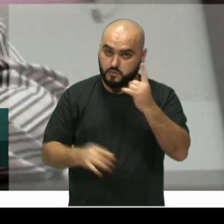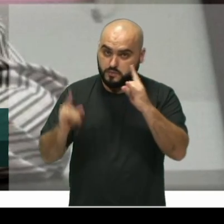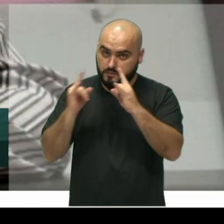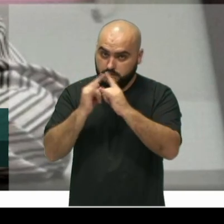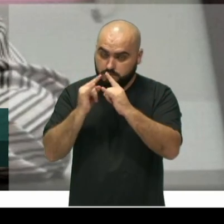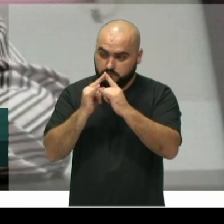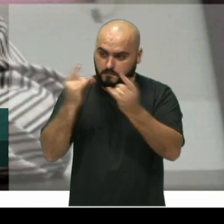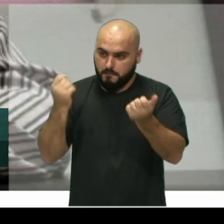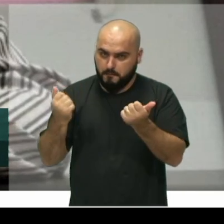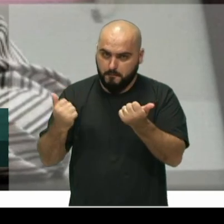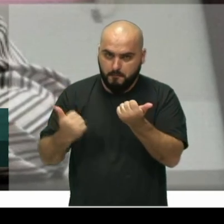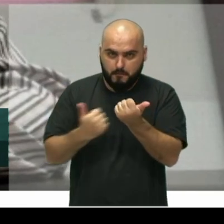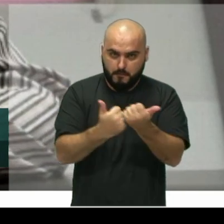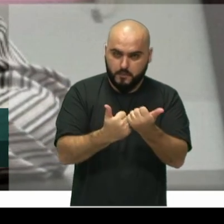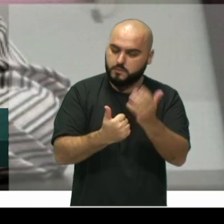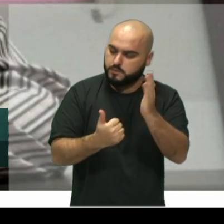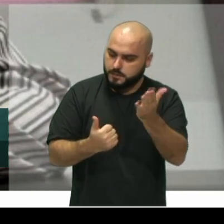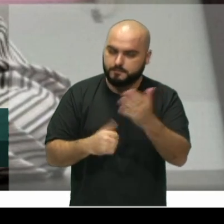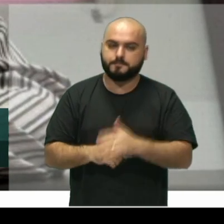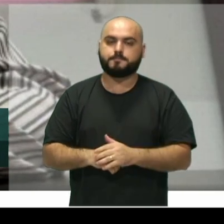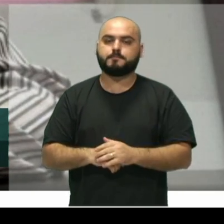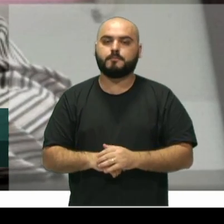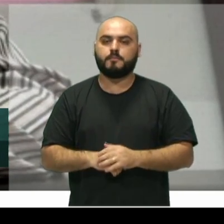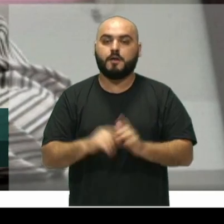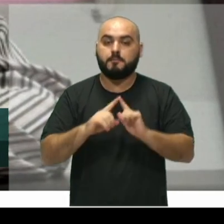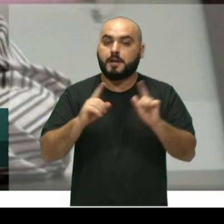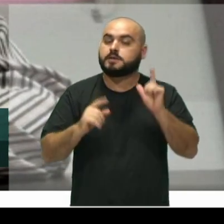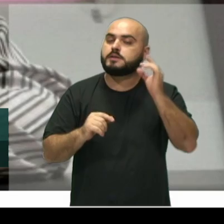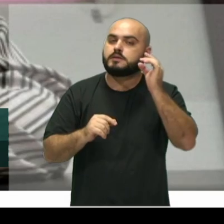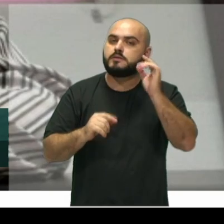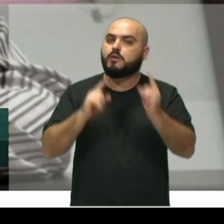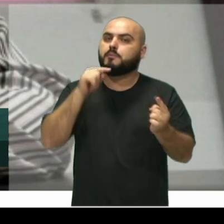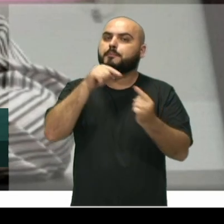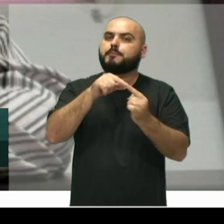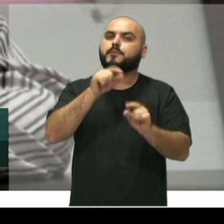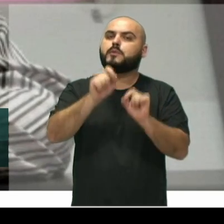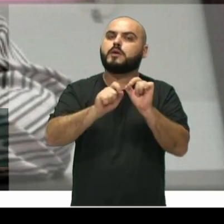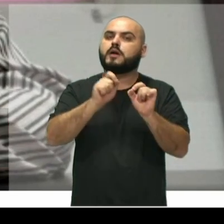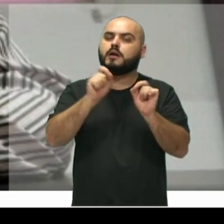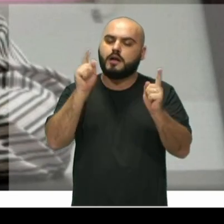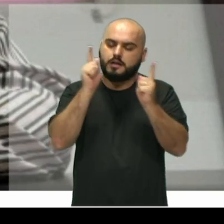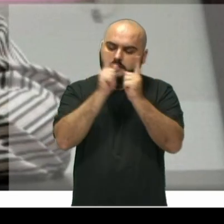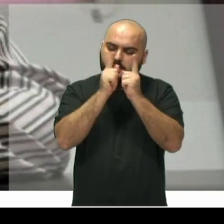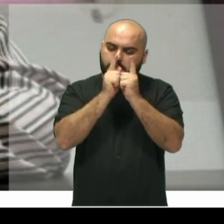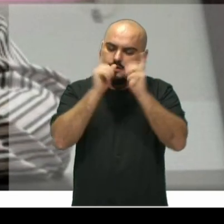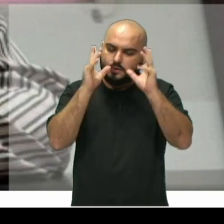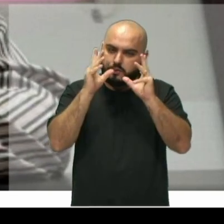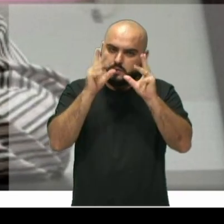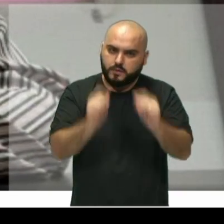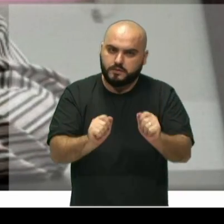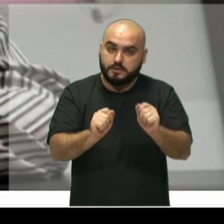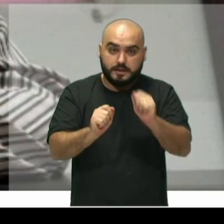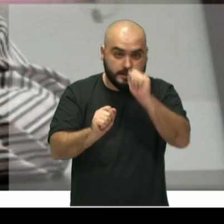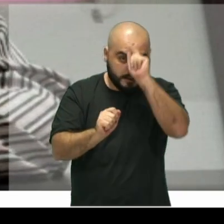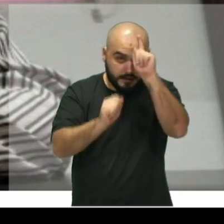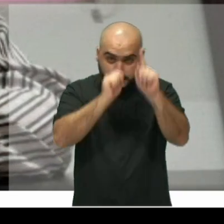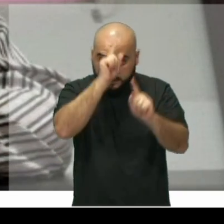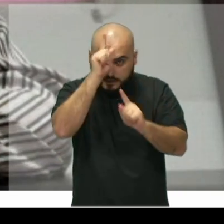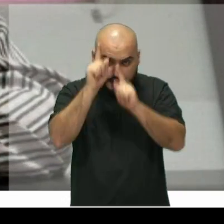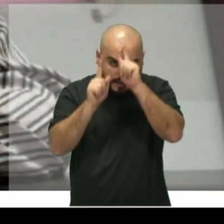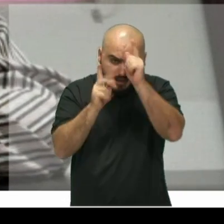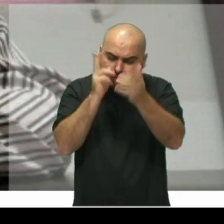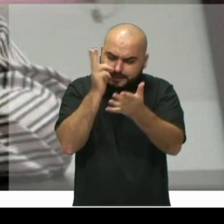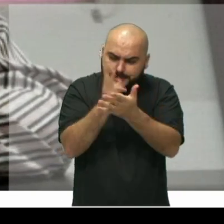apoio, mas é preciso, a princípio, atender a todas. E, como o senhor colocou, a ideia é sempre buscar intensificar as